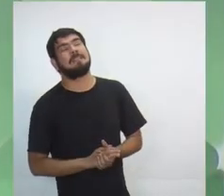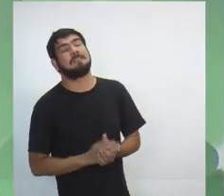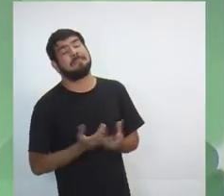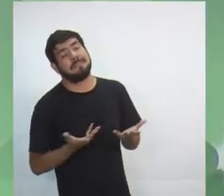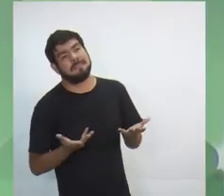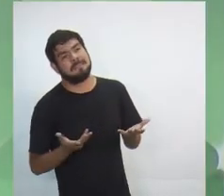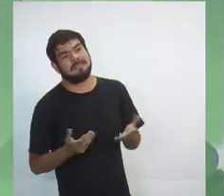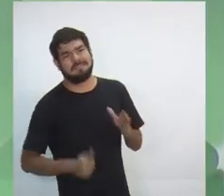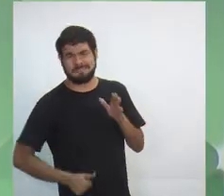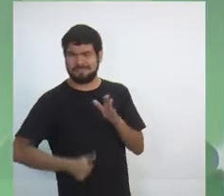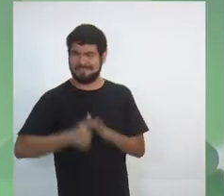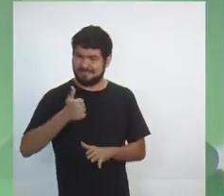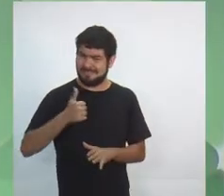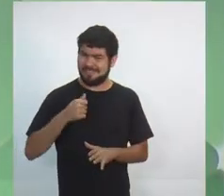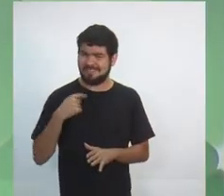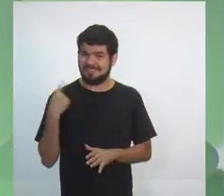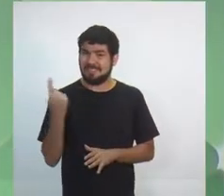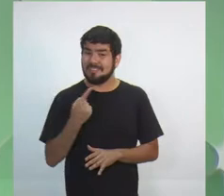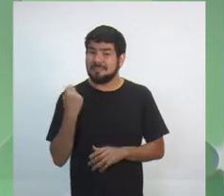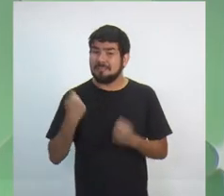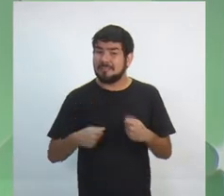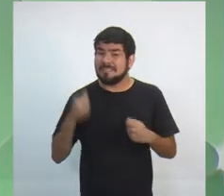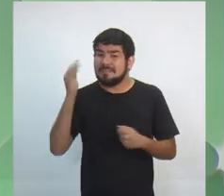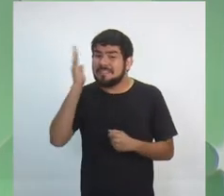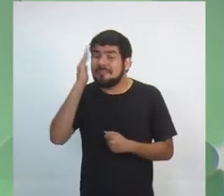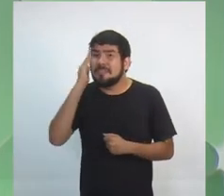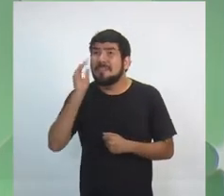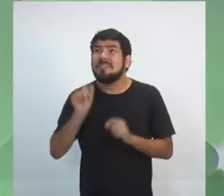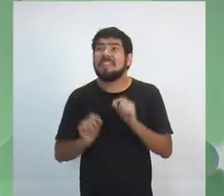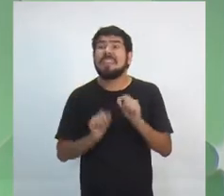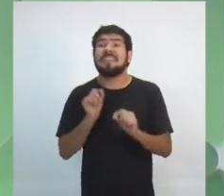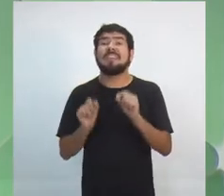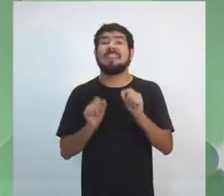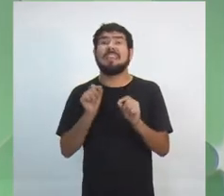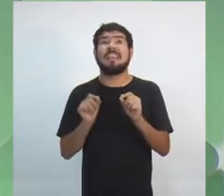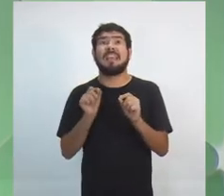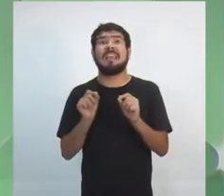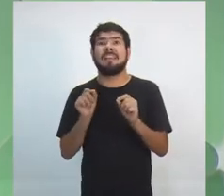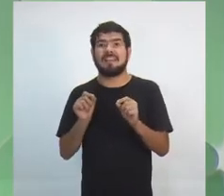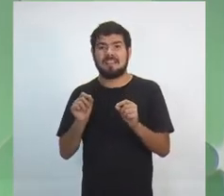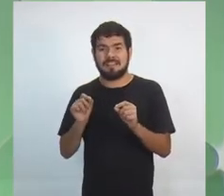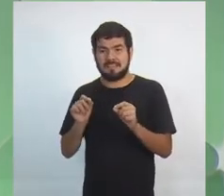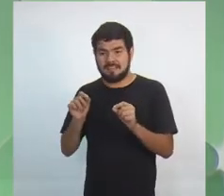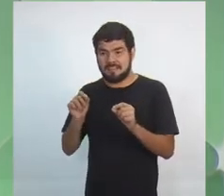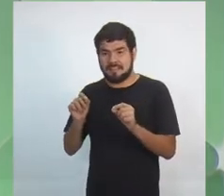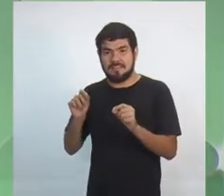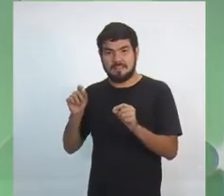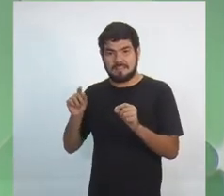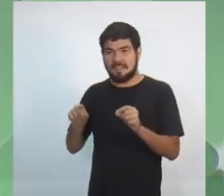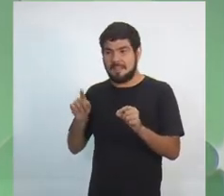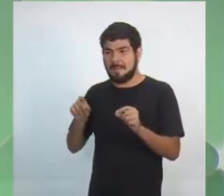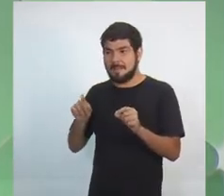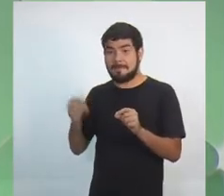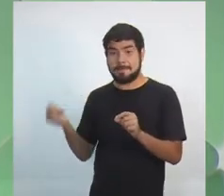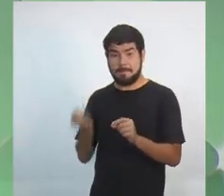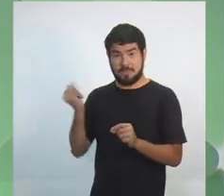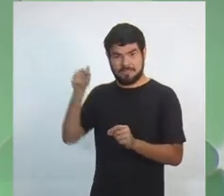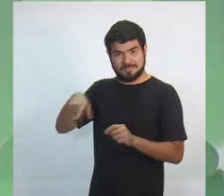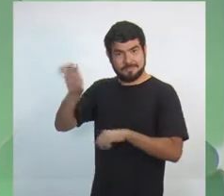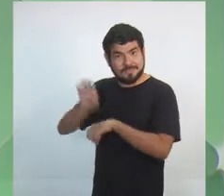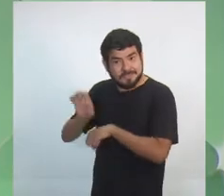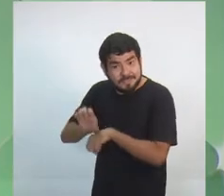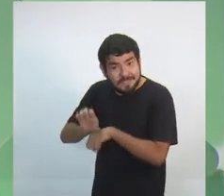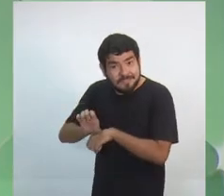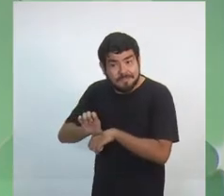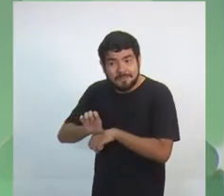em primeiro lugar, nós precisamos saber o que é, a vocação do estado do Amazonas para o desenvolvimento